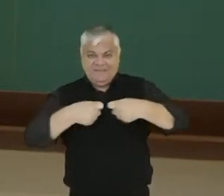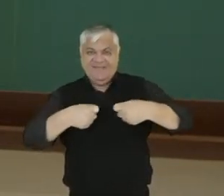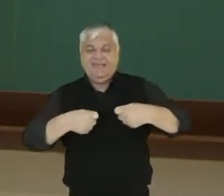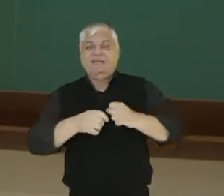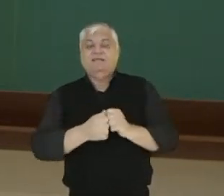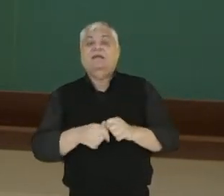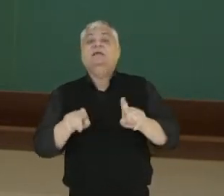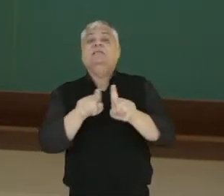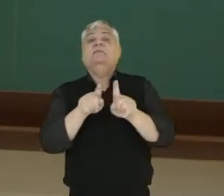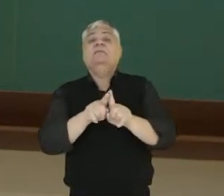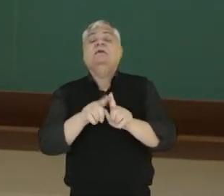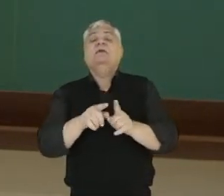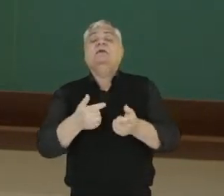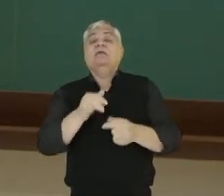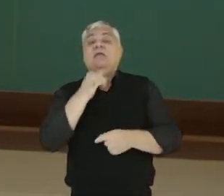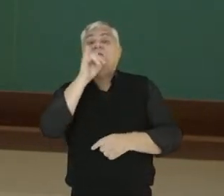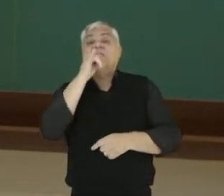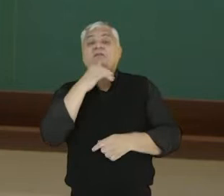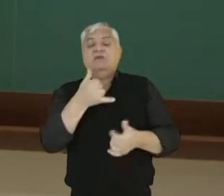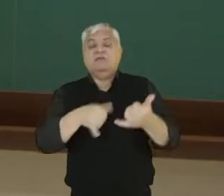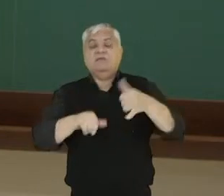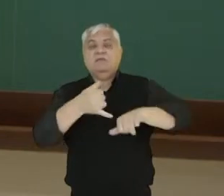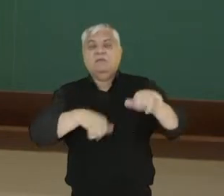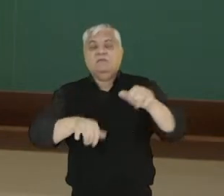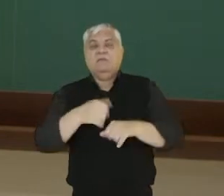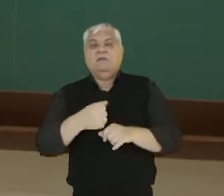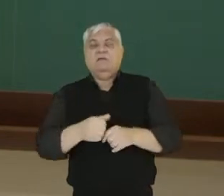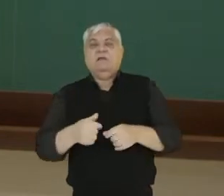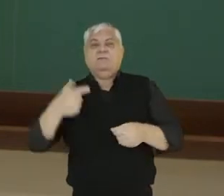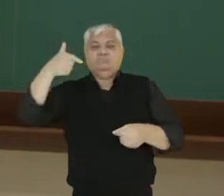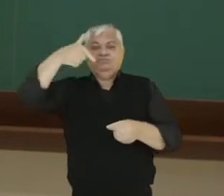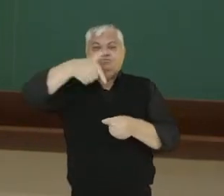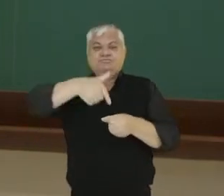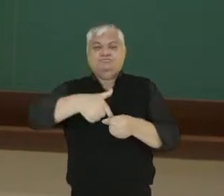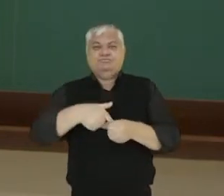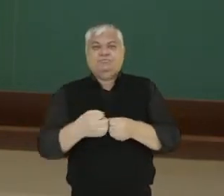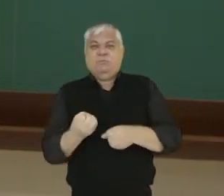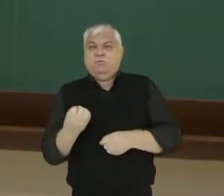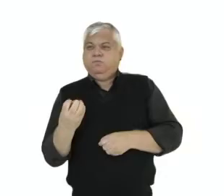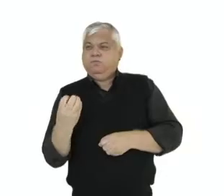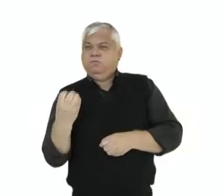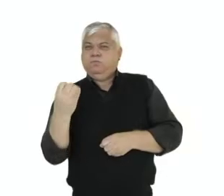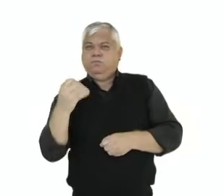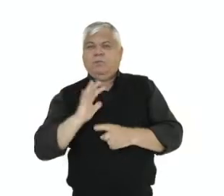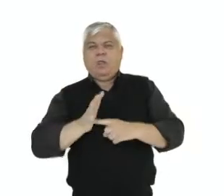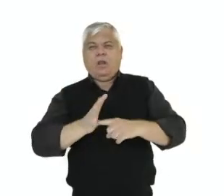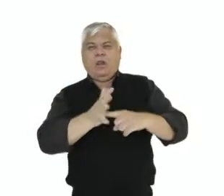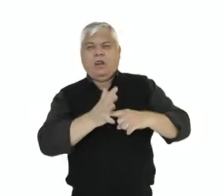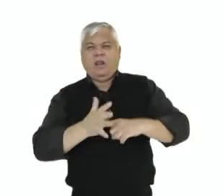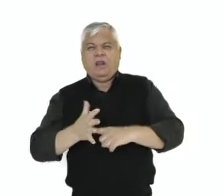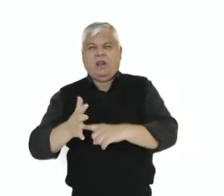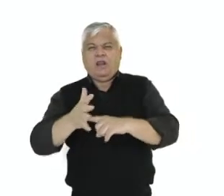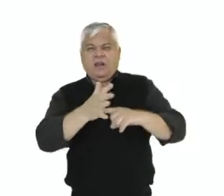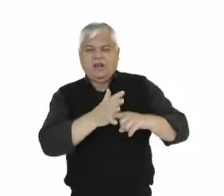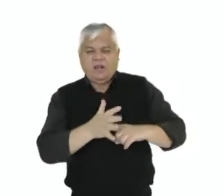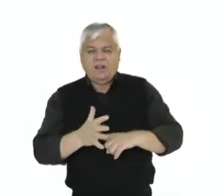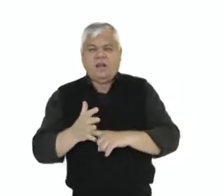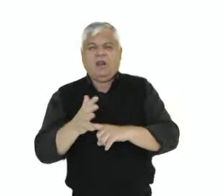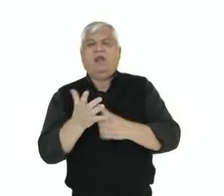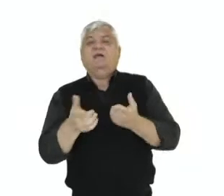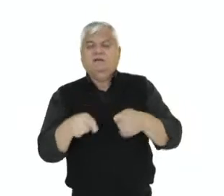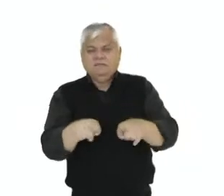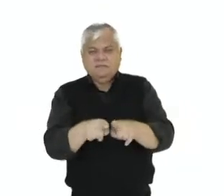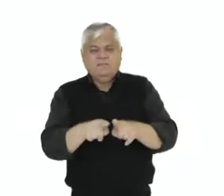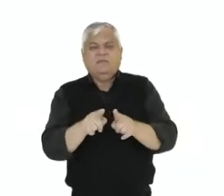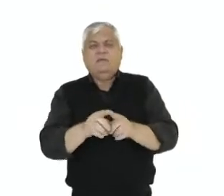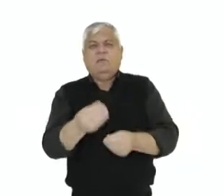energia química, por exemplo, a energia química da gasolina, do álcool, das baterias elétricas e dos outros alimentos que ingerimos, também